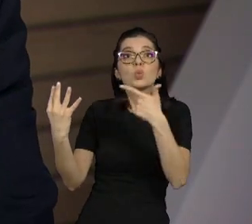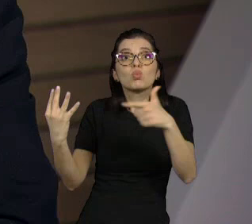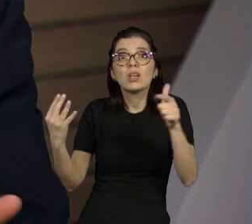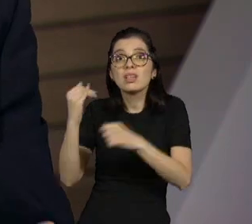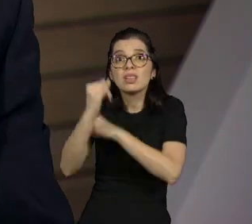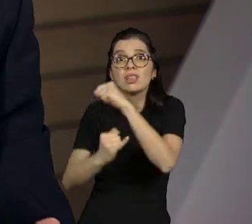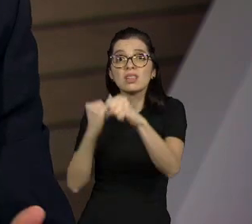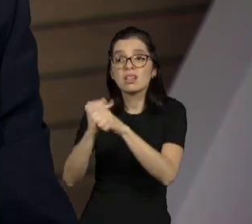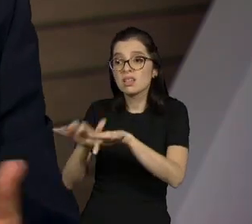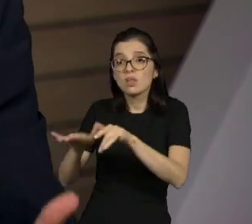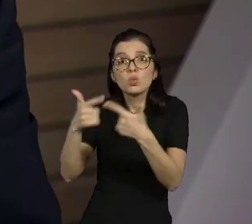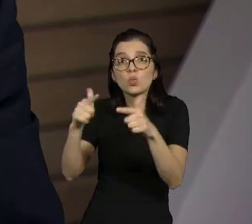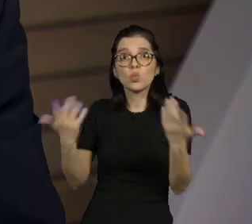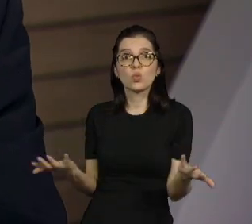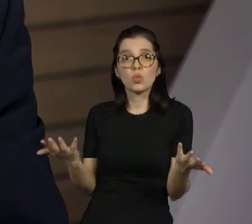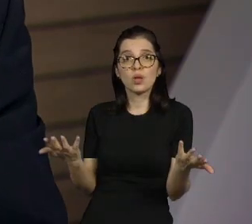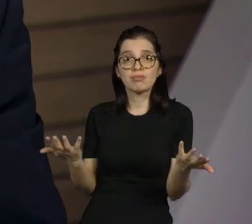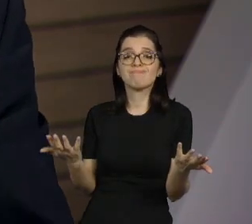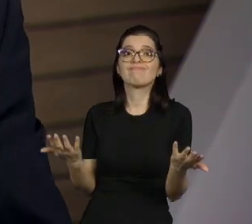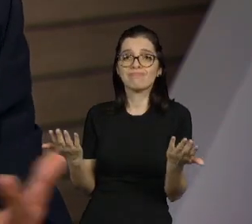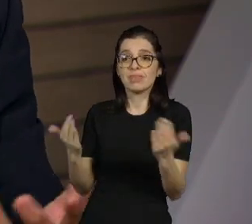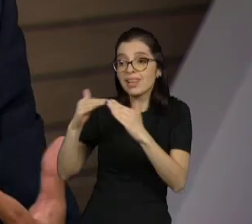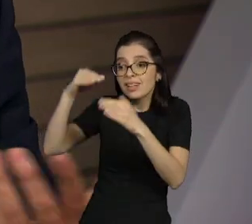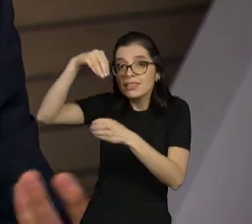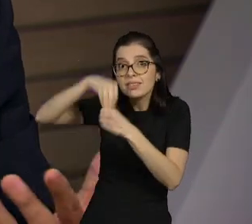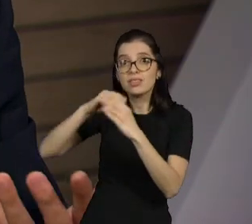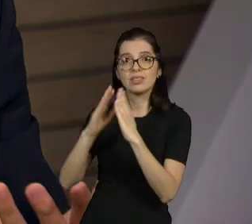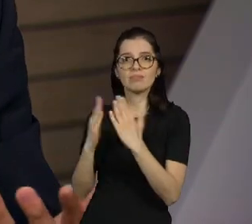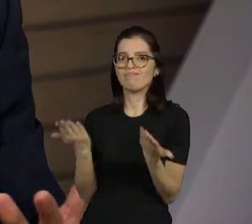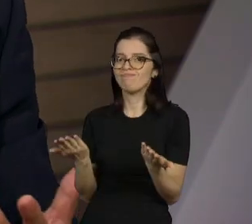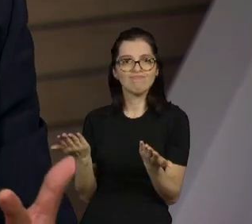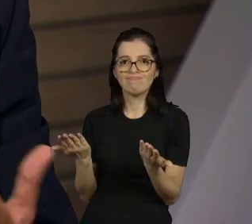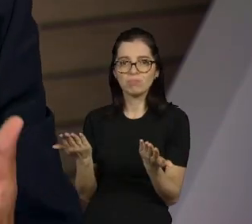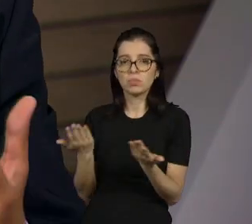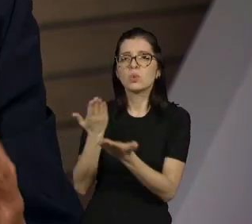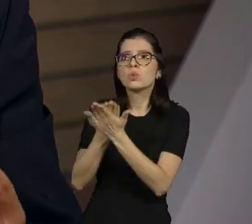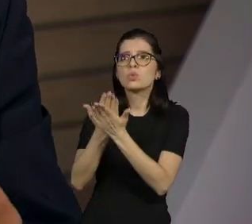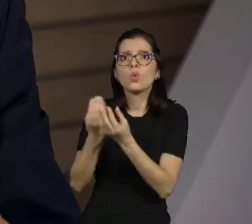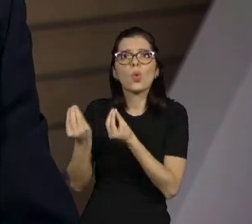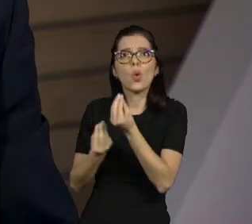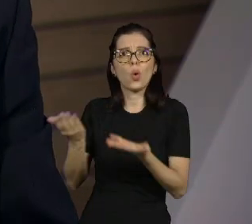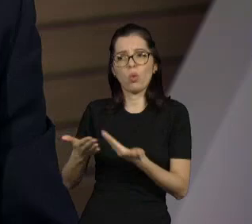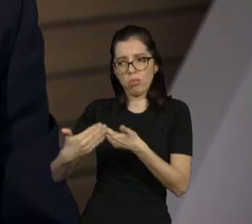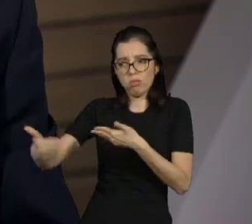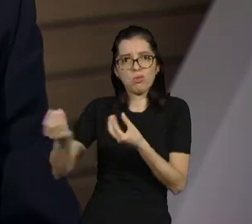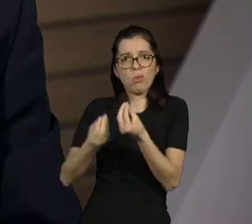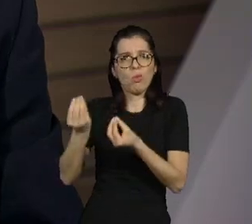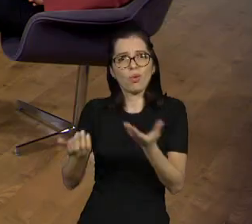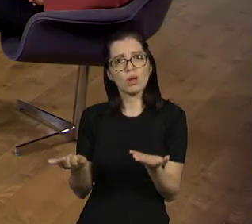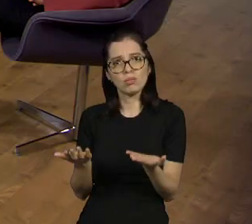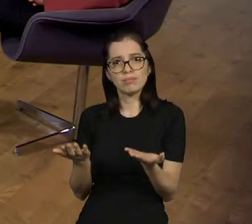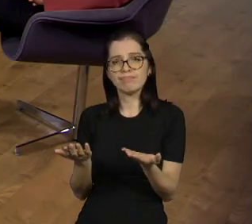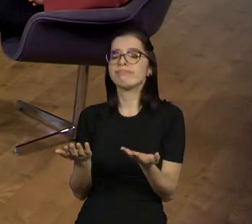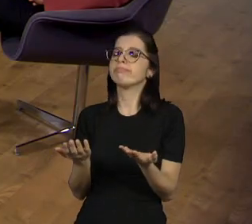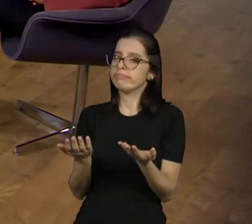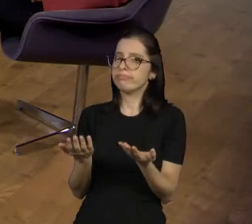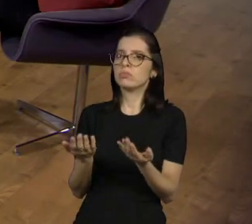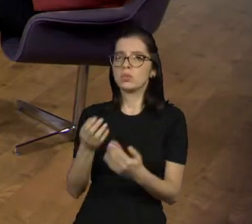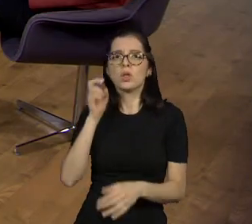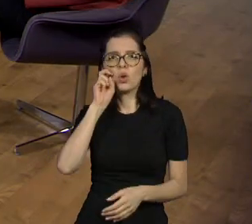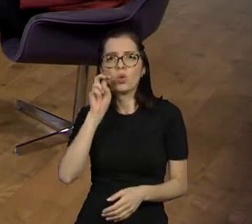fundamental, não tem computador em casa ou tablet. Então, eles não têm como ter acesso a essas aulas. A gente viu na reportagem recebendo material por